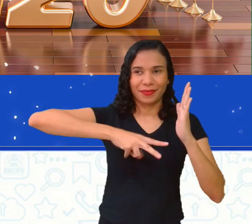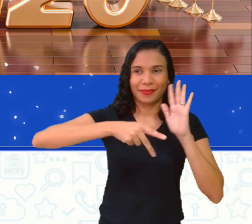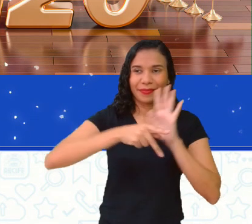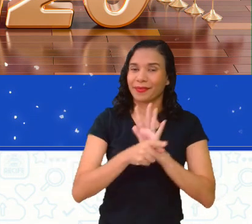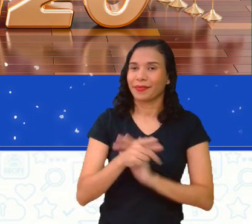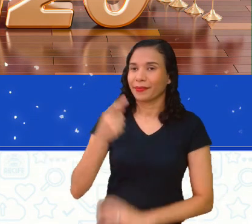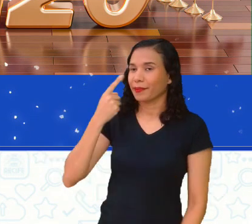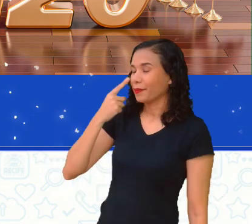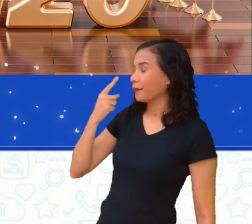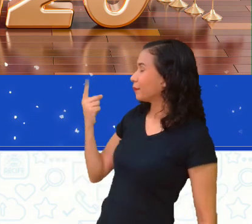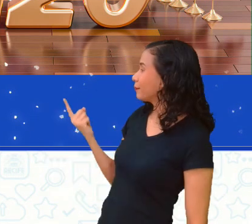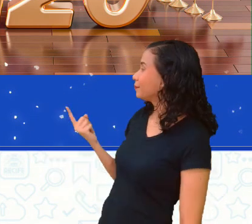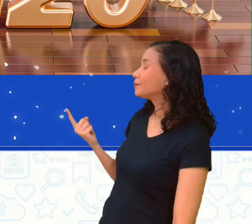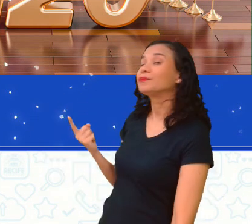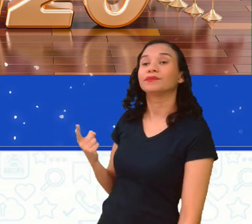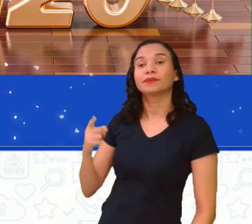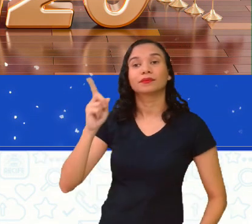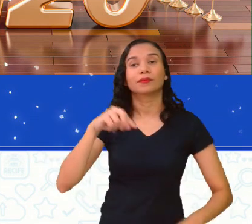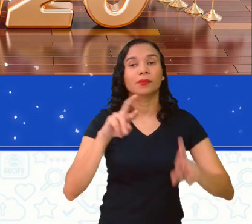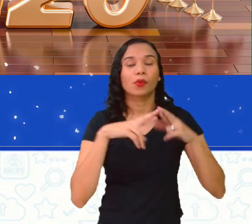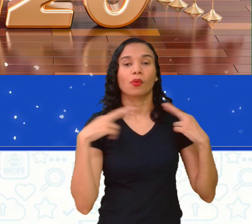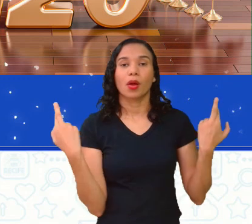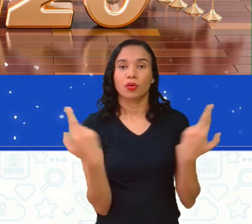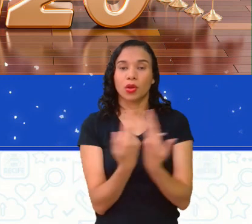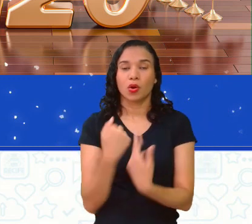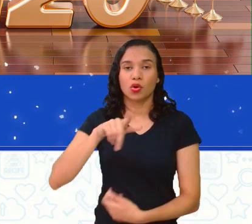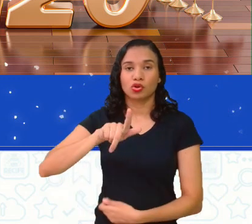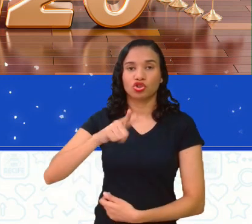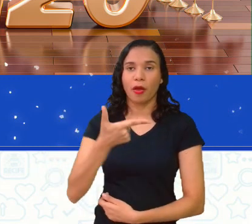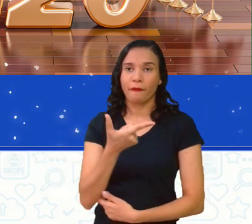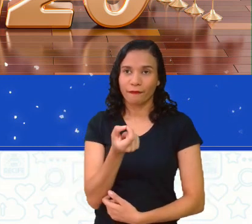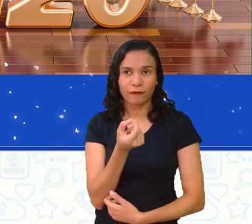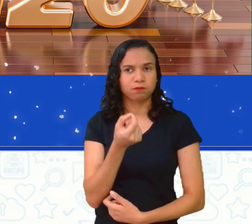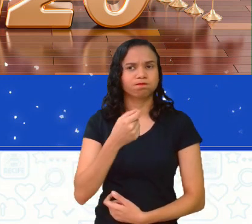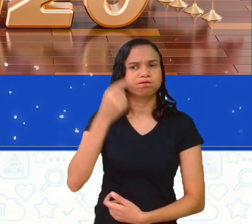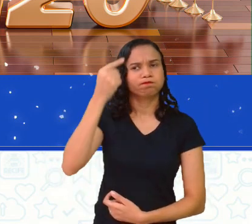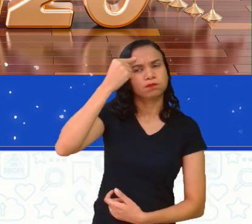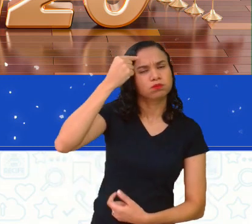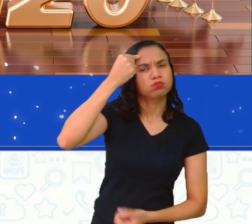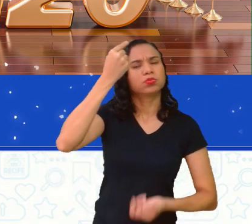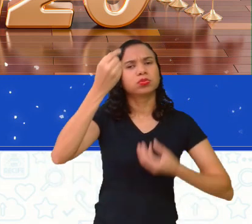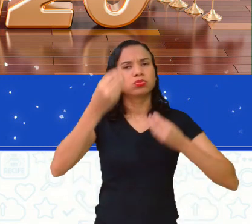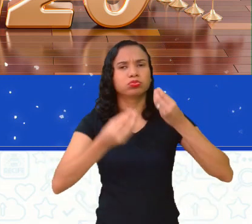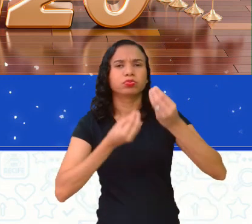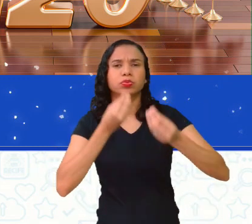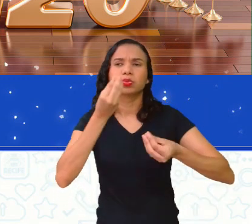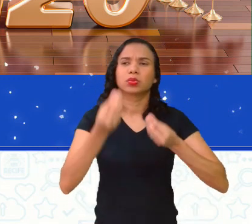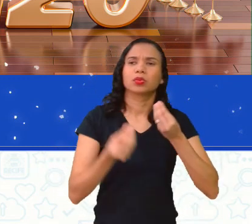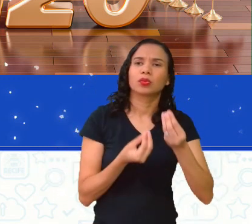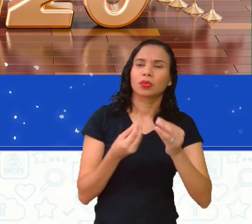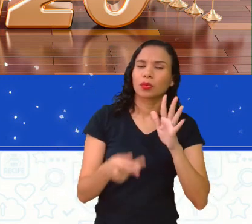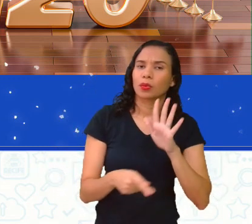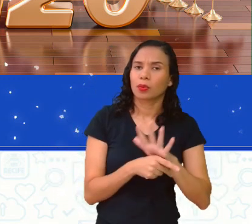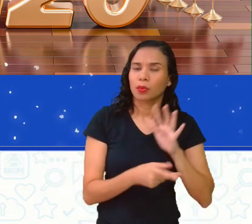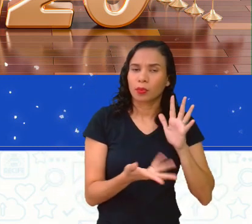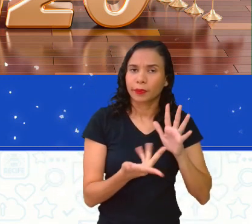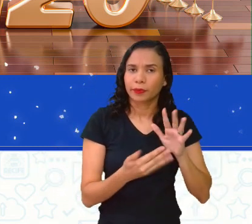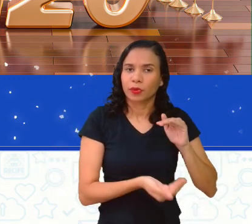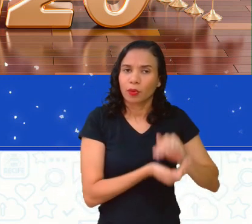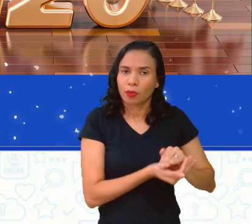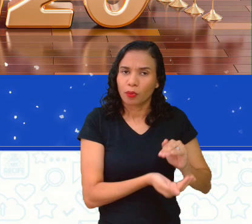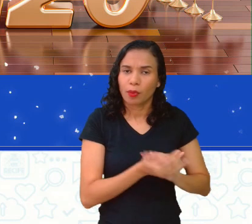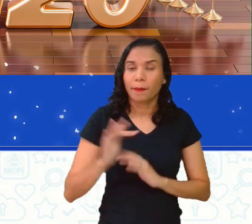uma notícia para você de uma reunião do G20 que pensava aí em produzir um fundo para